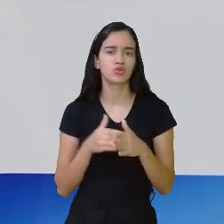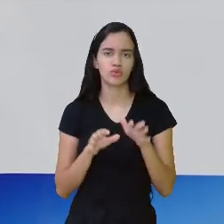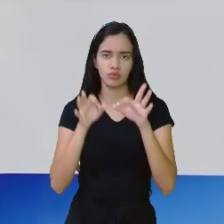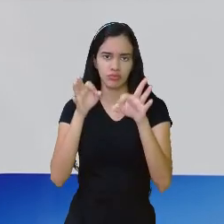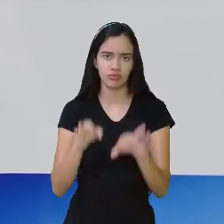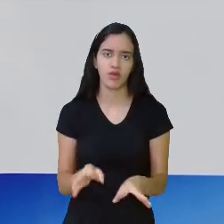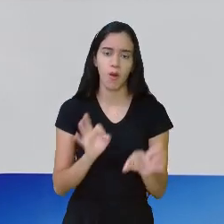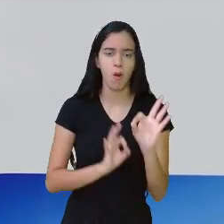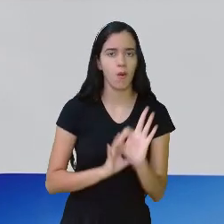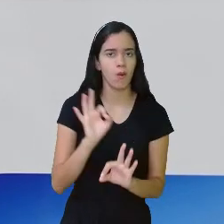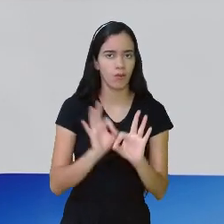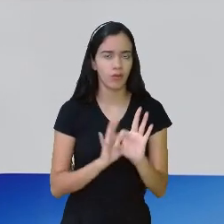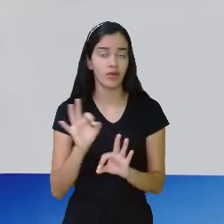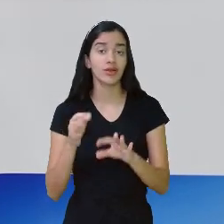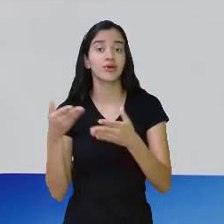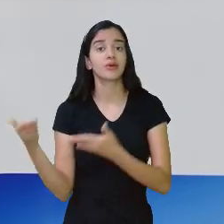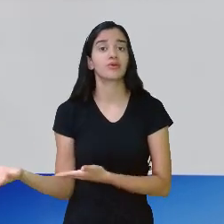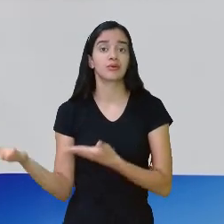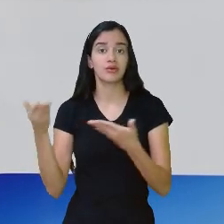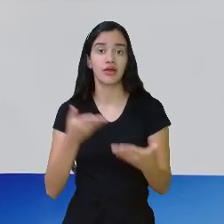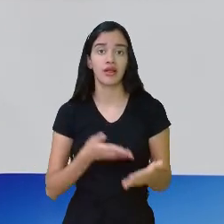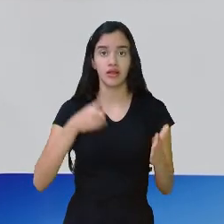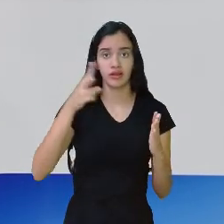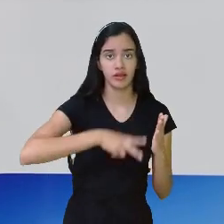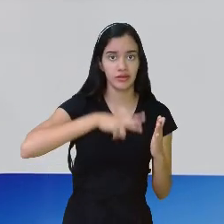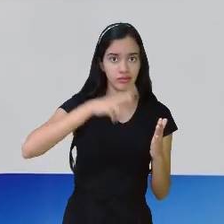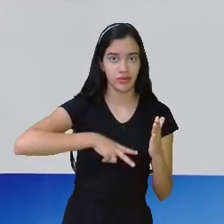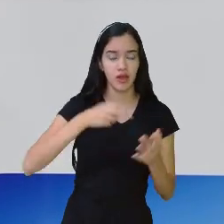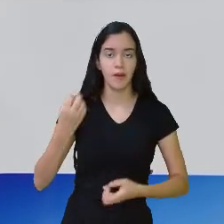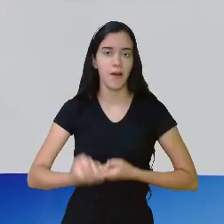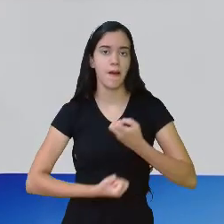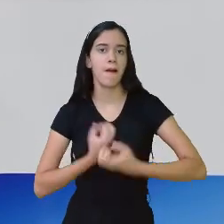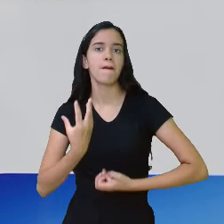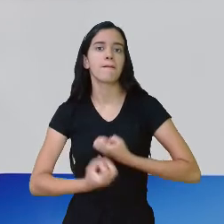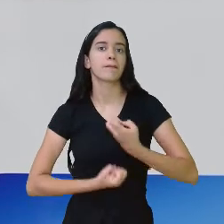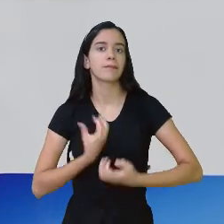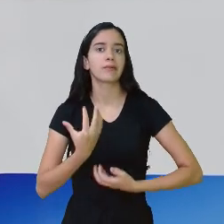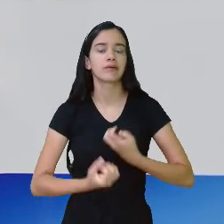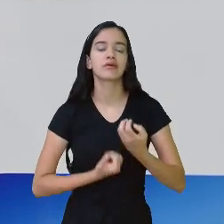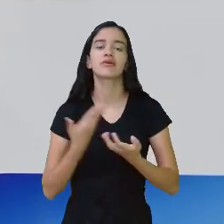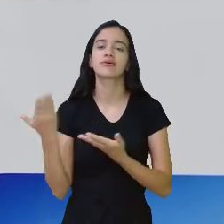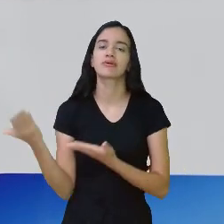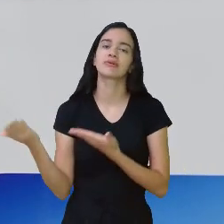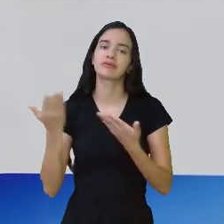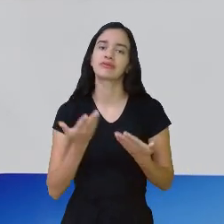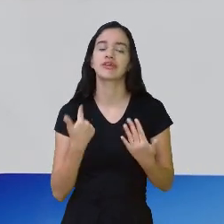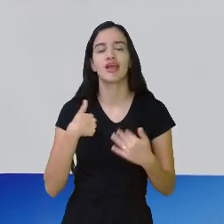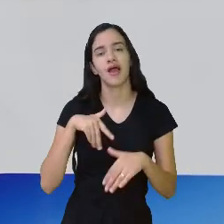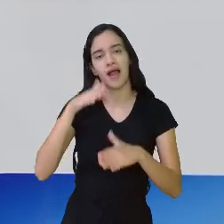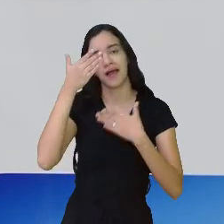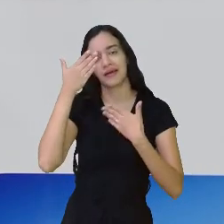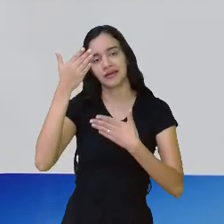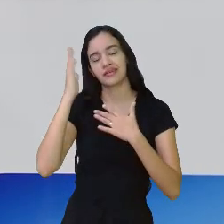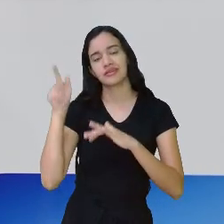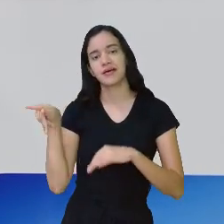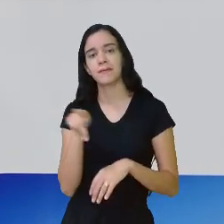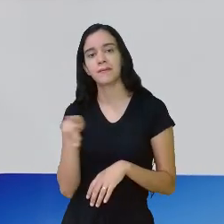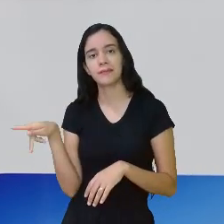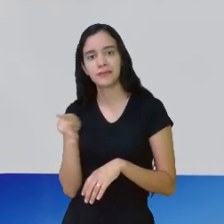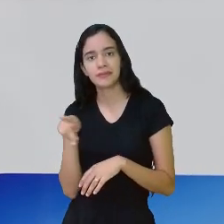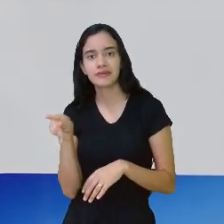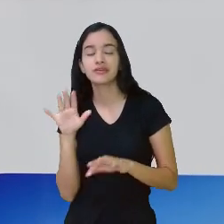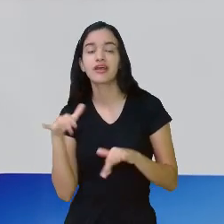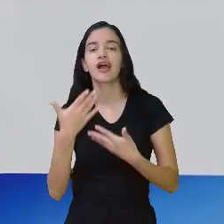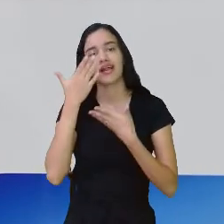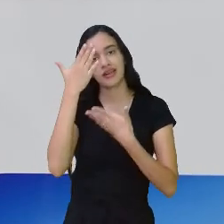foi organizado, fica aí o convite para ler este poema do José Paulo Paes, Convite, e eu agradeço a professora Márcia,